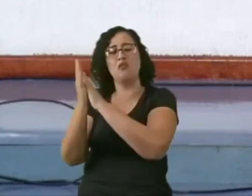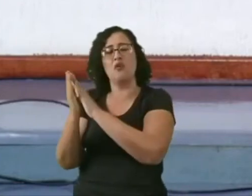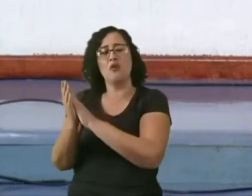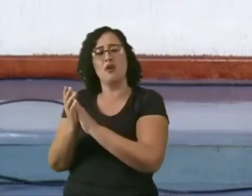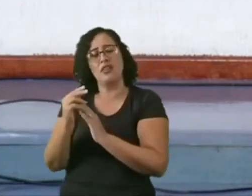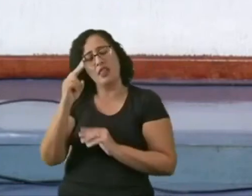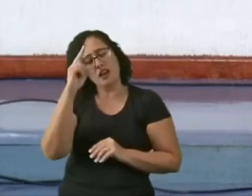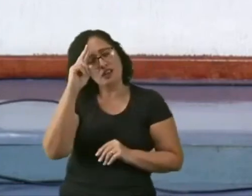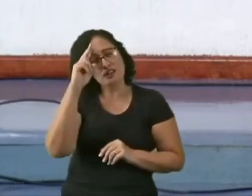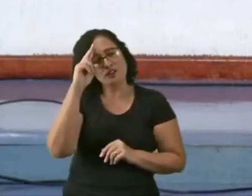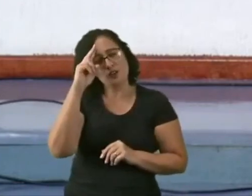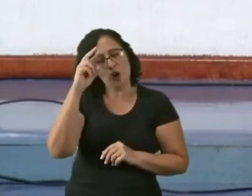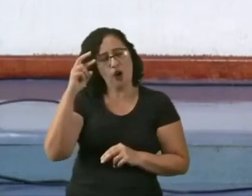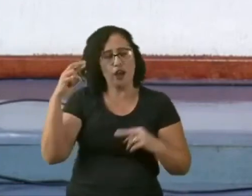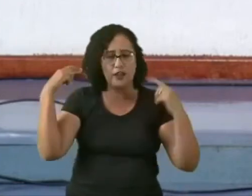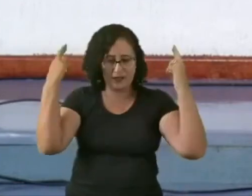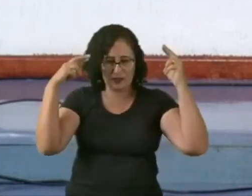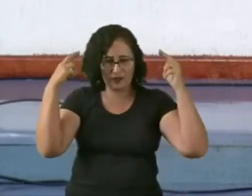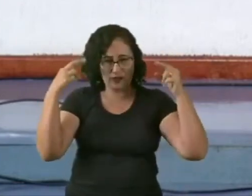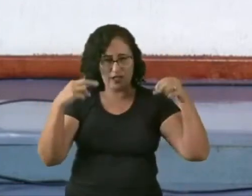perdida.